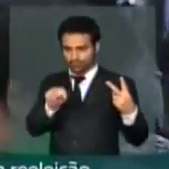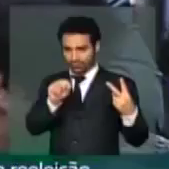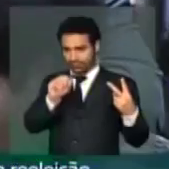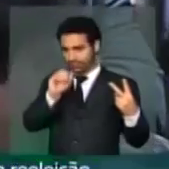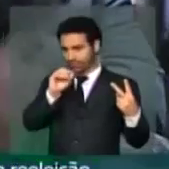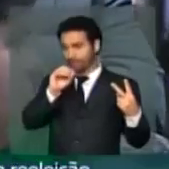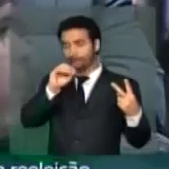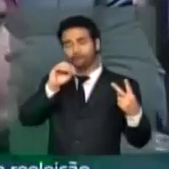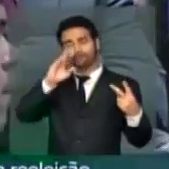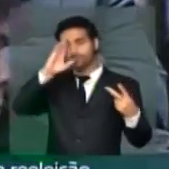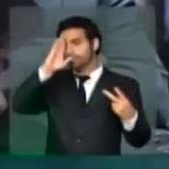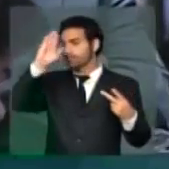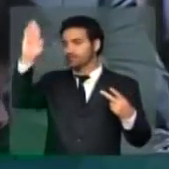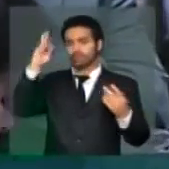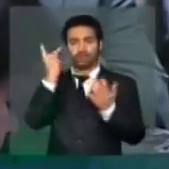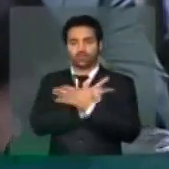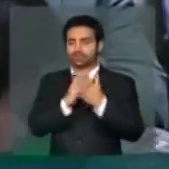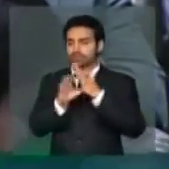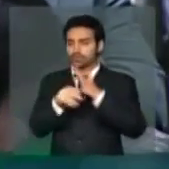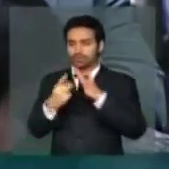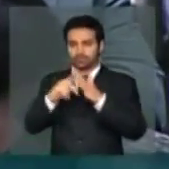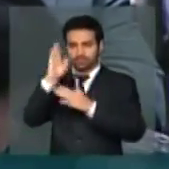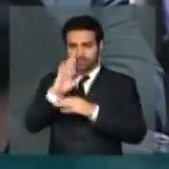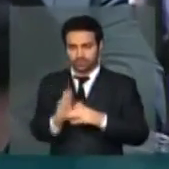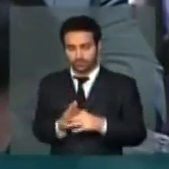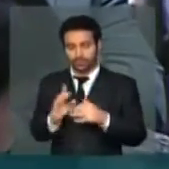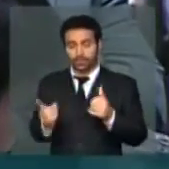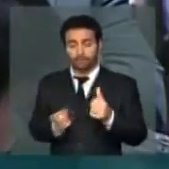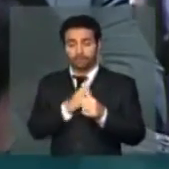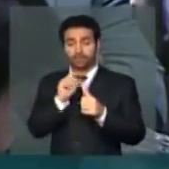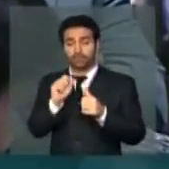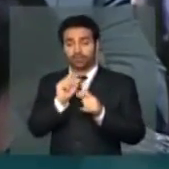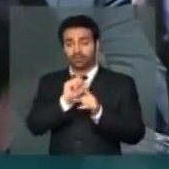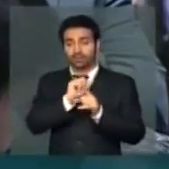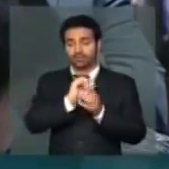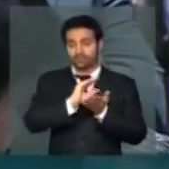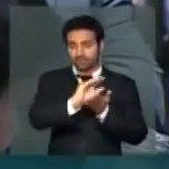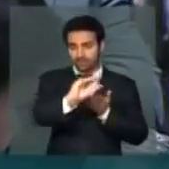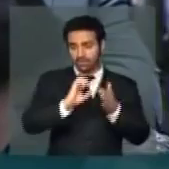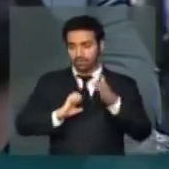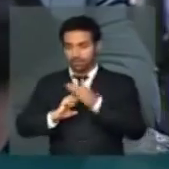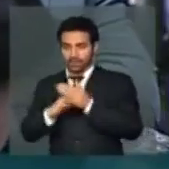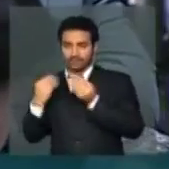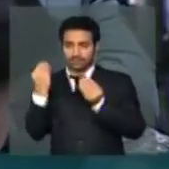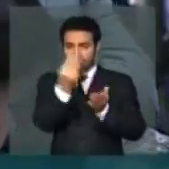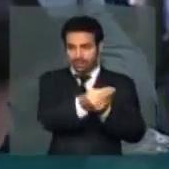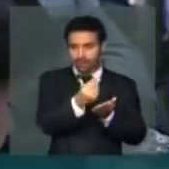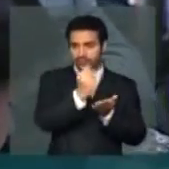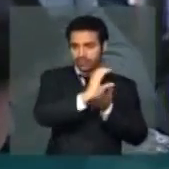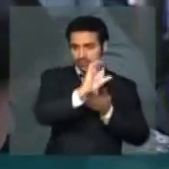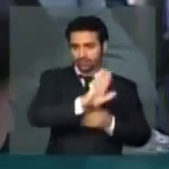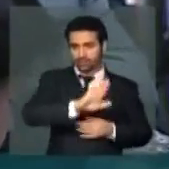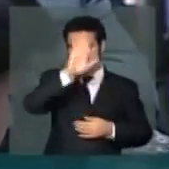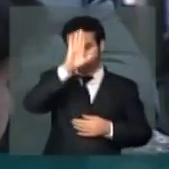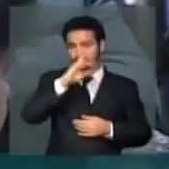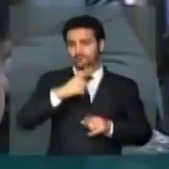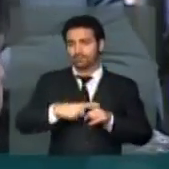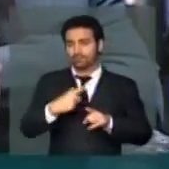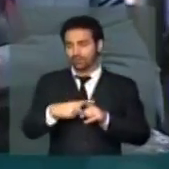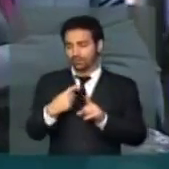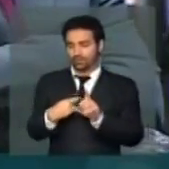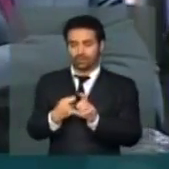da corrupção política do Brasil. Primeiro é o financiamento empresarial, que superfatura